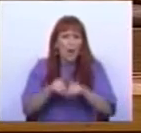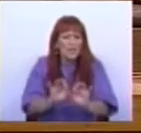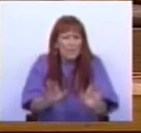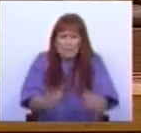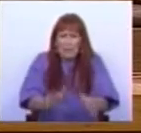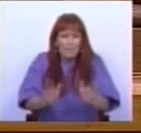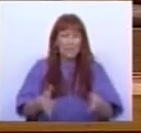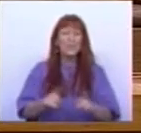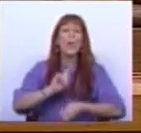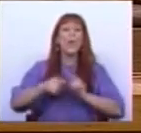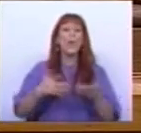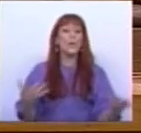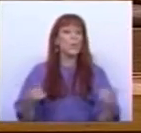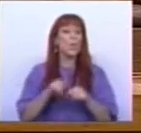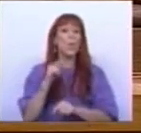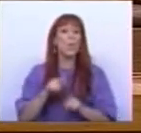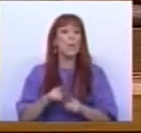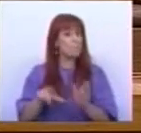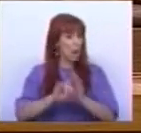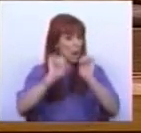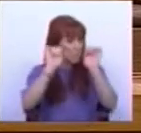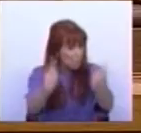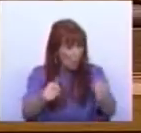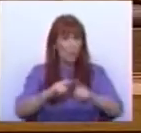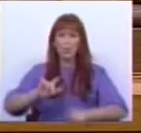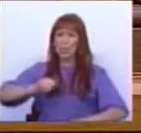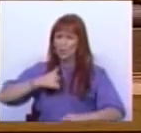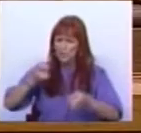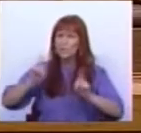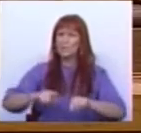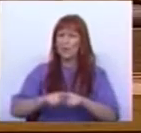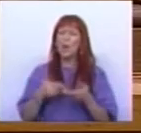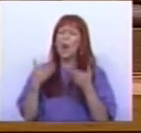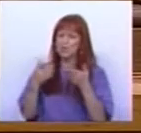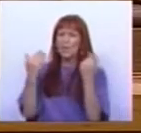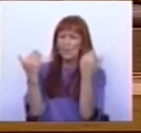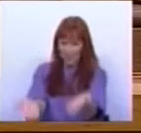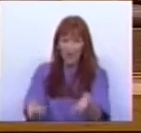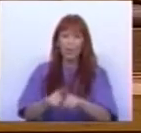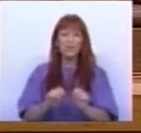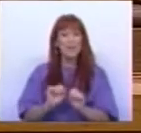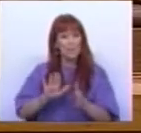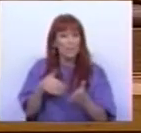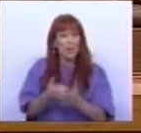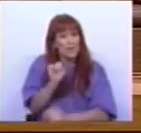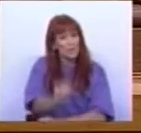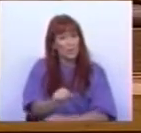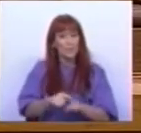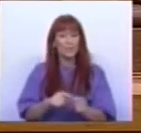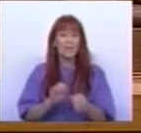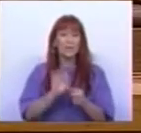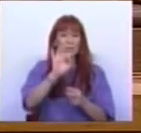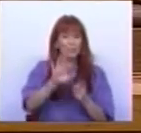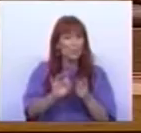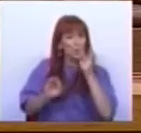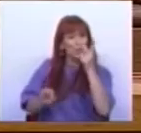formalismos. Trata-se, portanto, de uma boa lei para a qual os Verdes também deram o seu contributo com as suas propostas. Duas notas